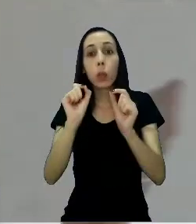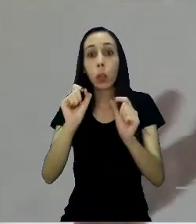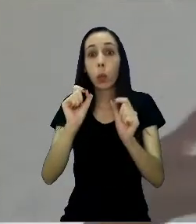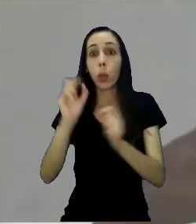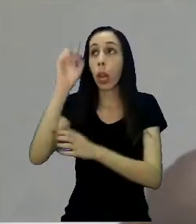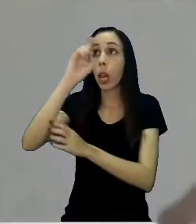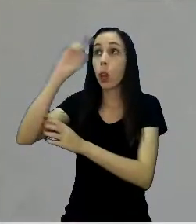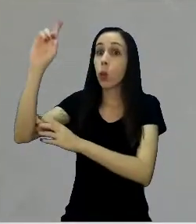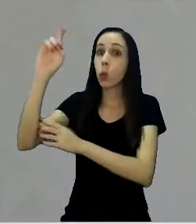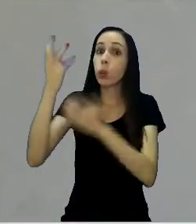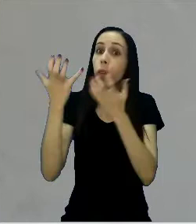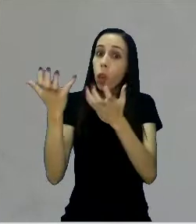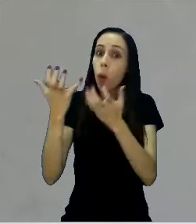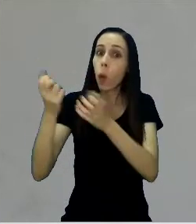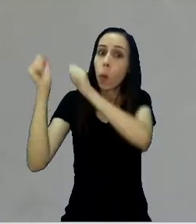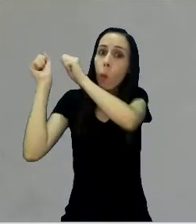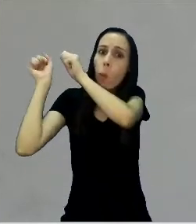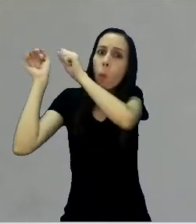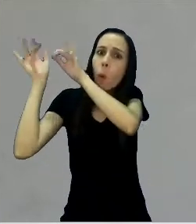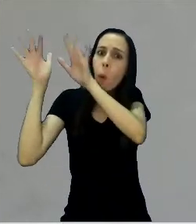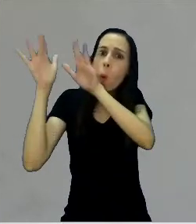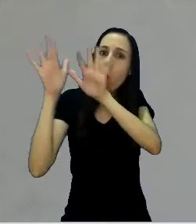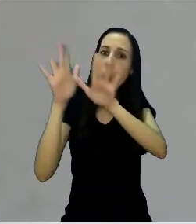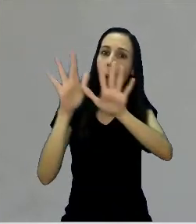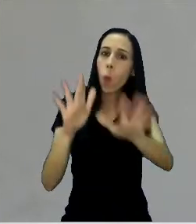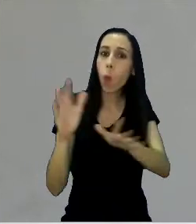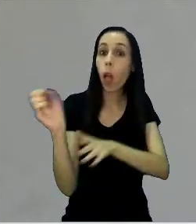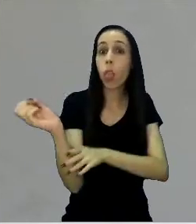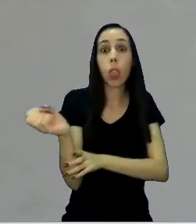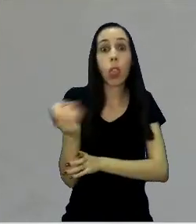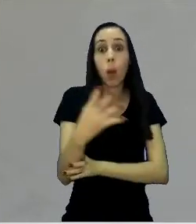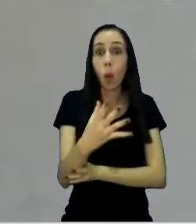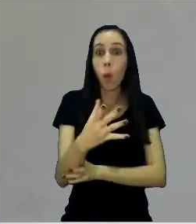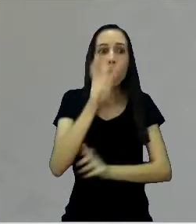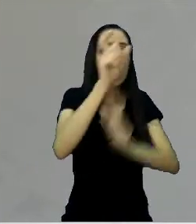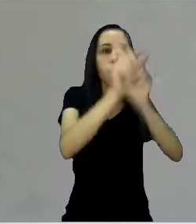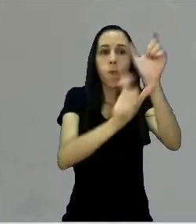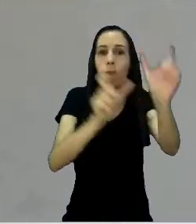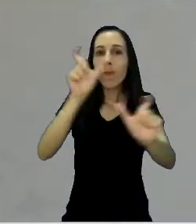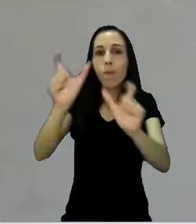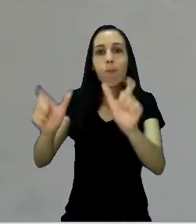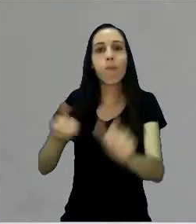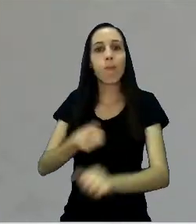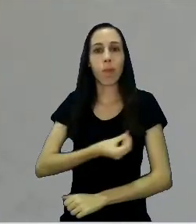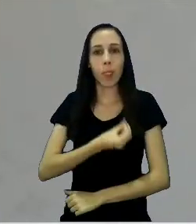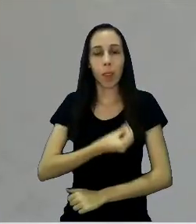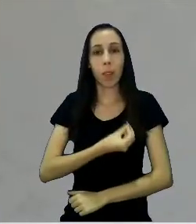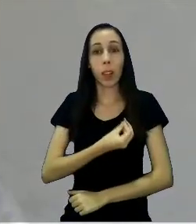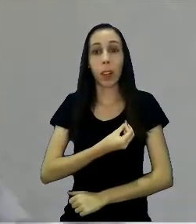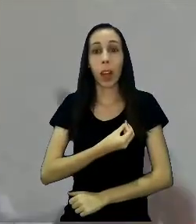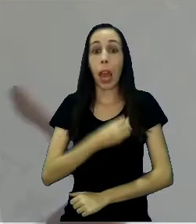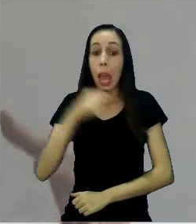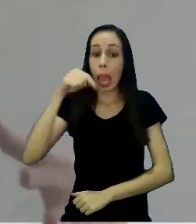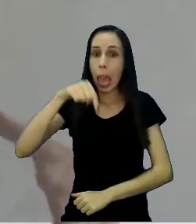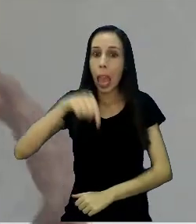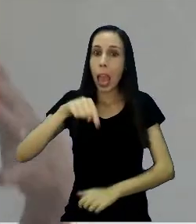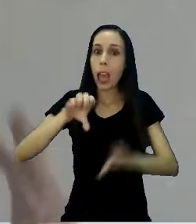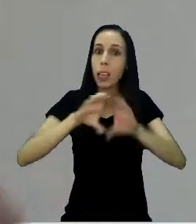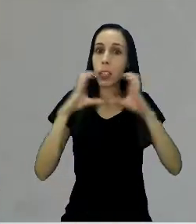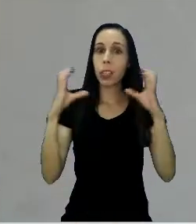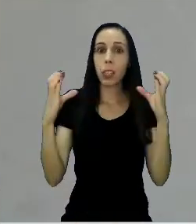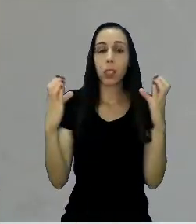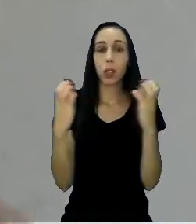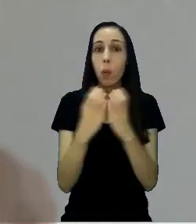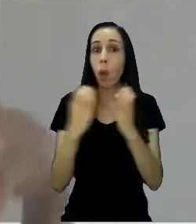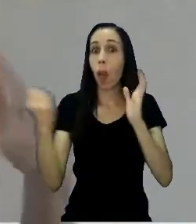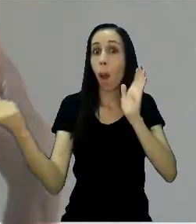o Senhor quer soprar novos ventos do Espírito sobre as nossas vidas. Que esse